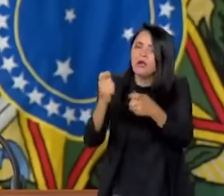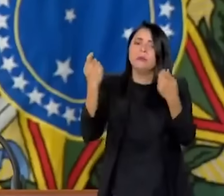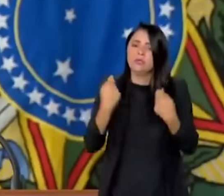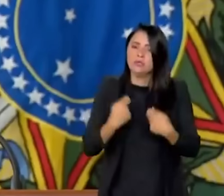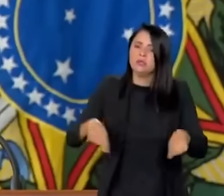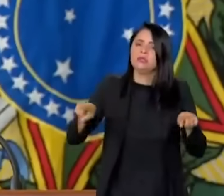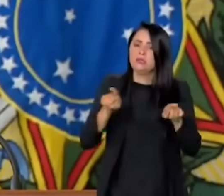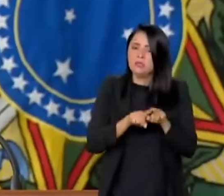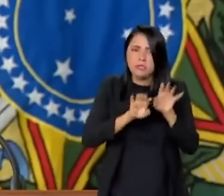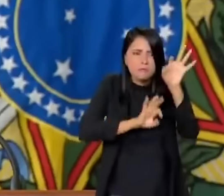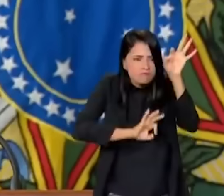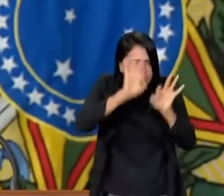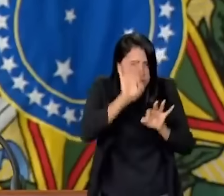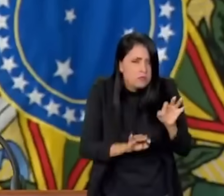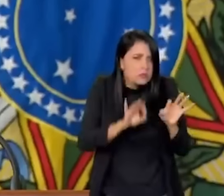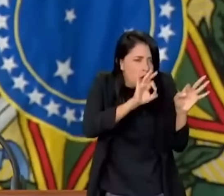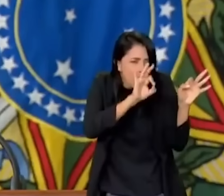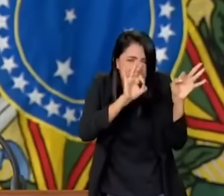acompanhamento sistematizado.